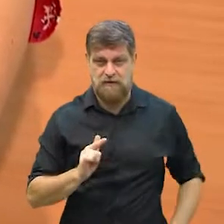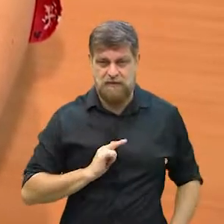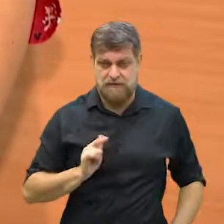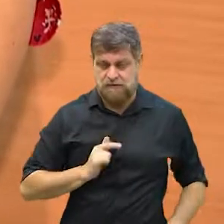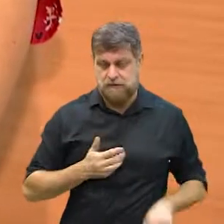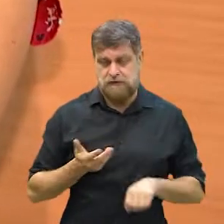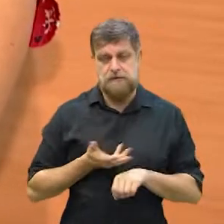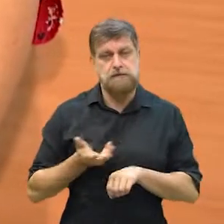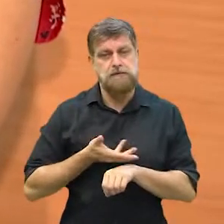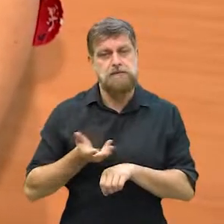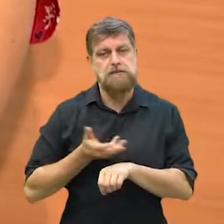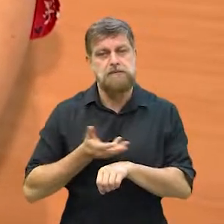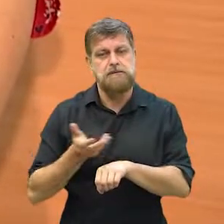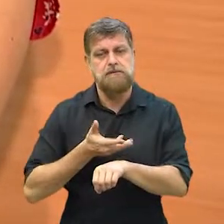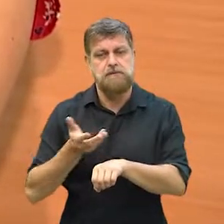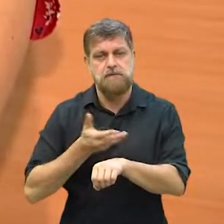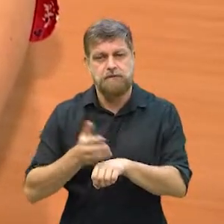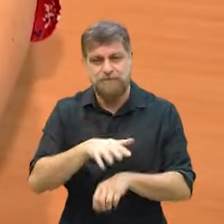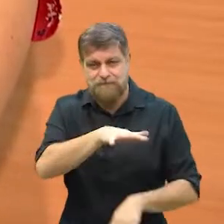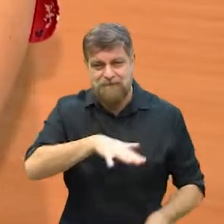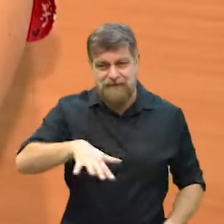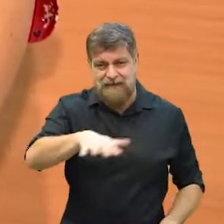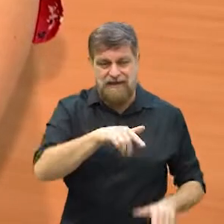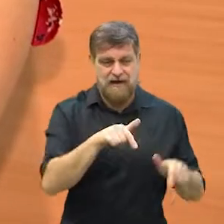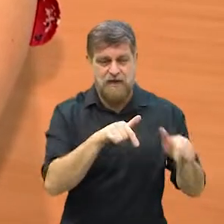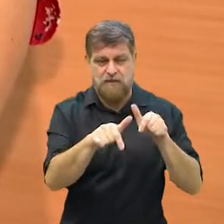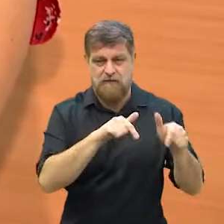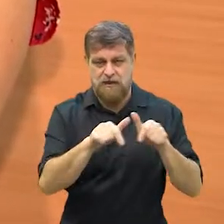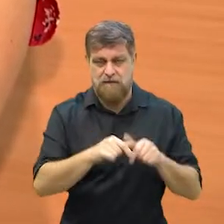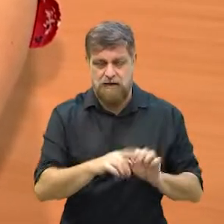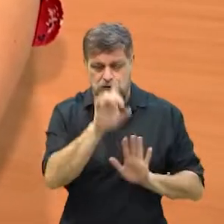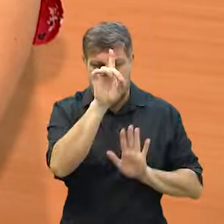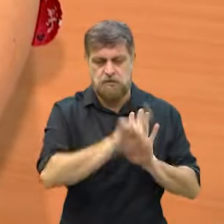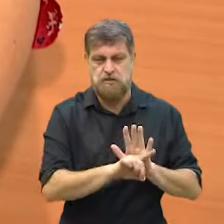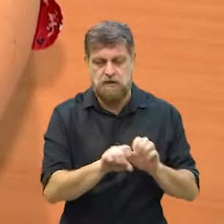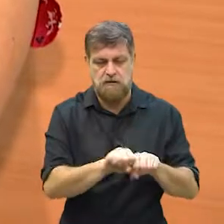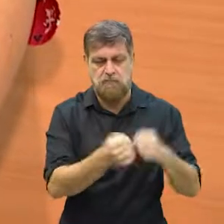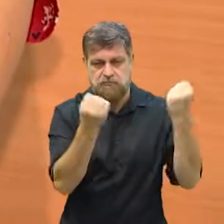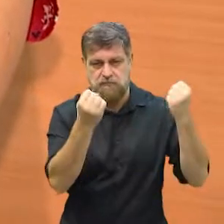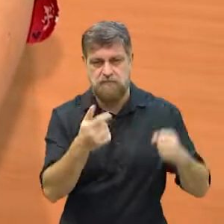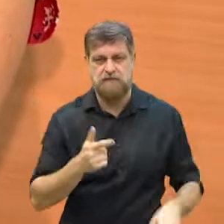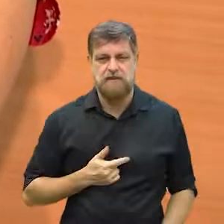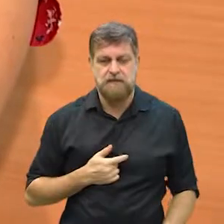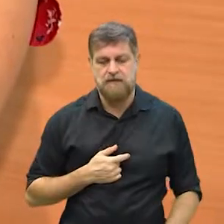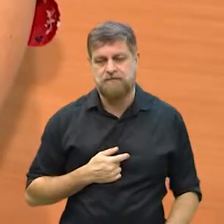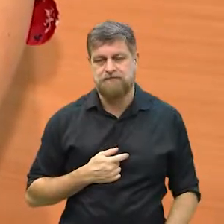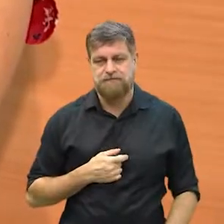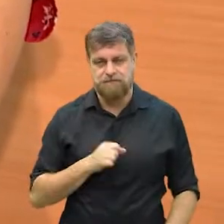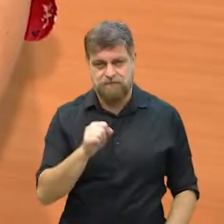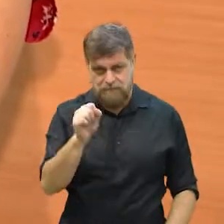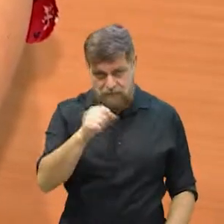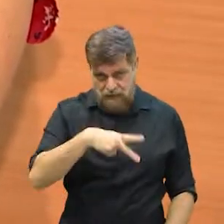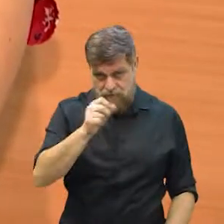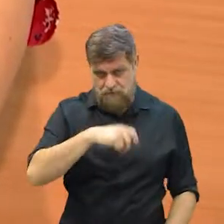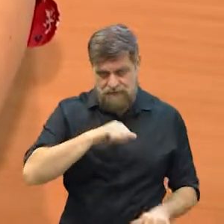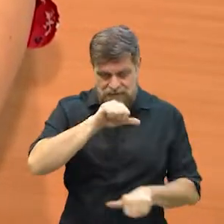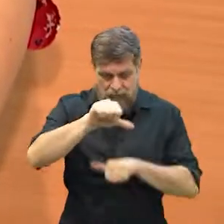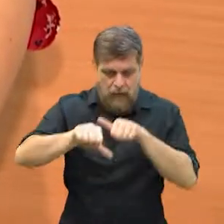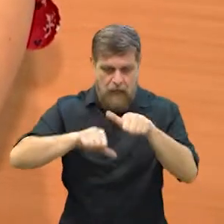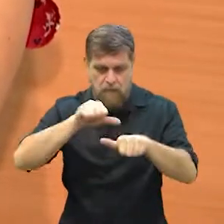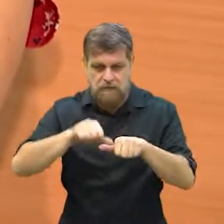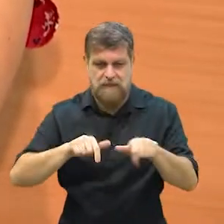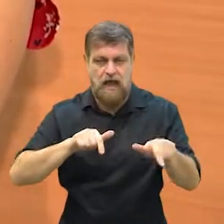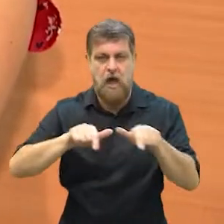um processo acelerado de desmonte trabalhista. Então, aquele discurso de que a reforma da Previdência, a